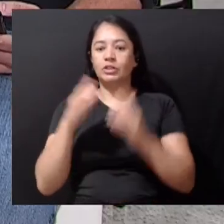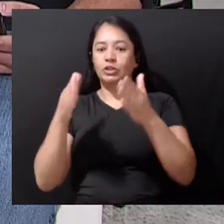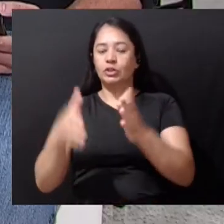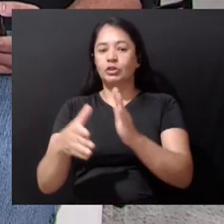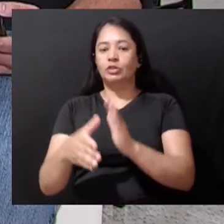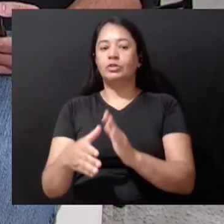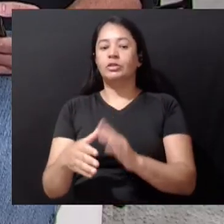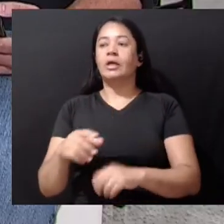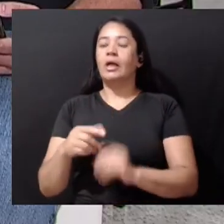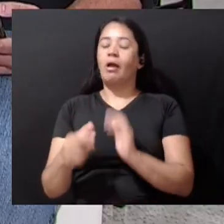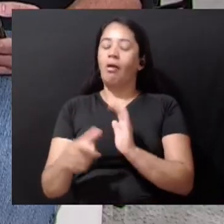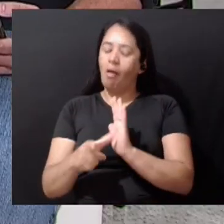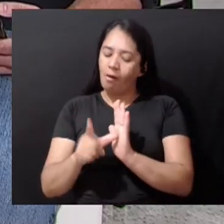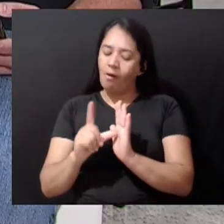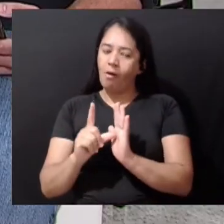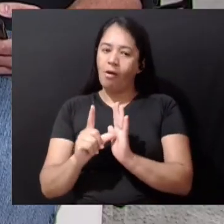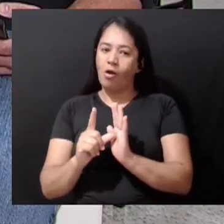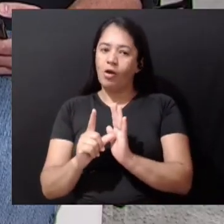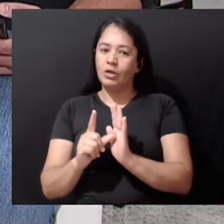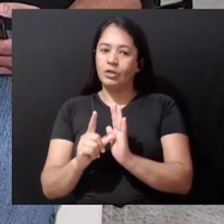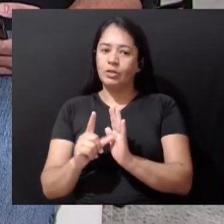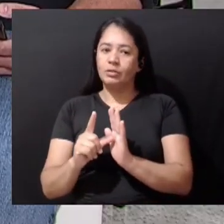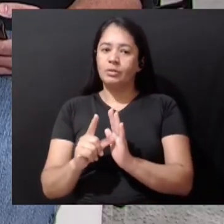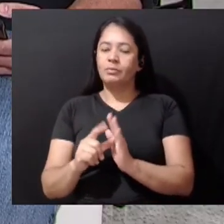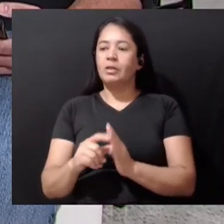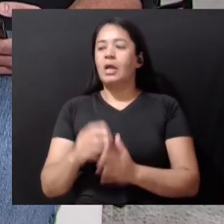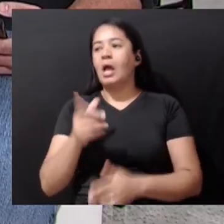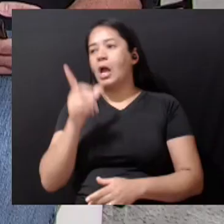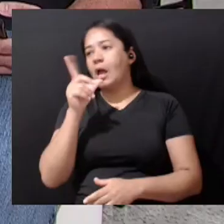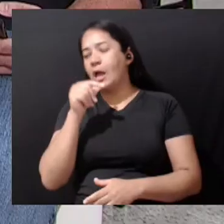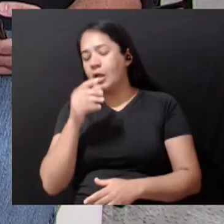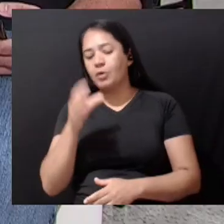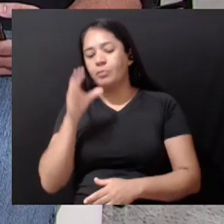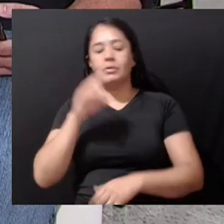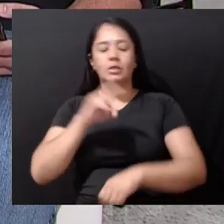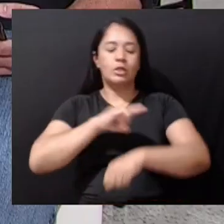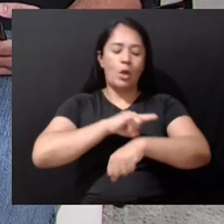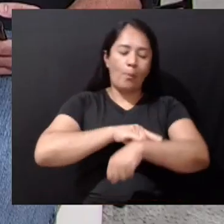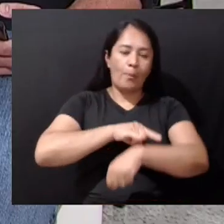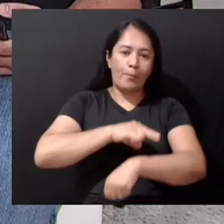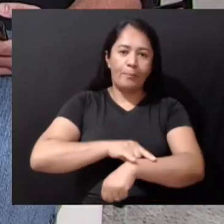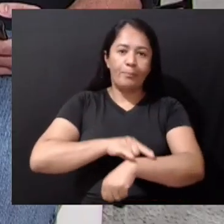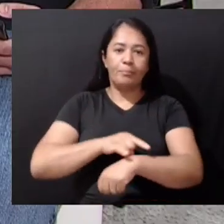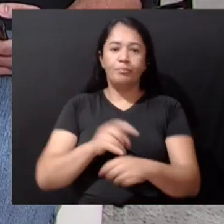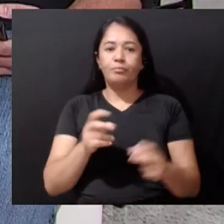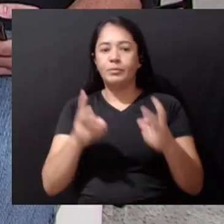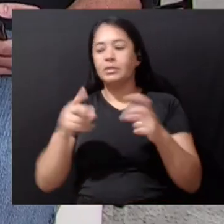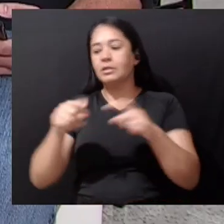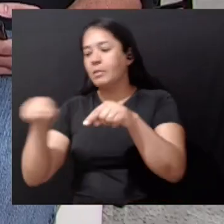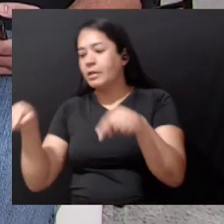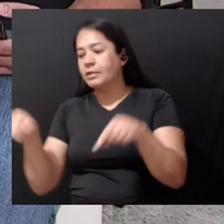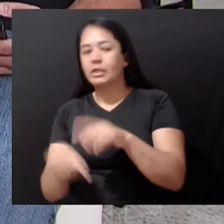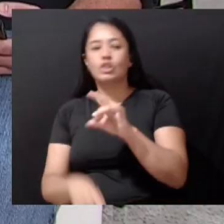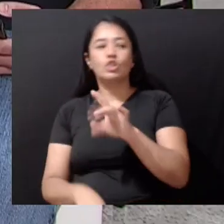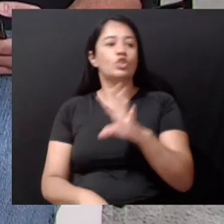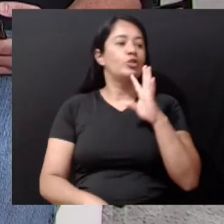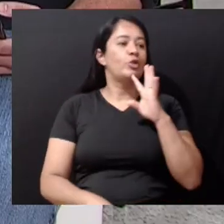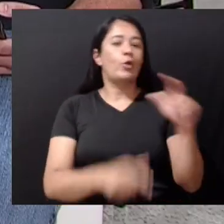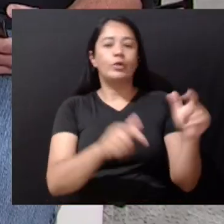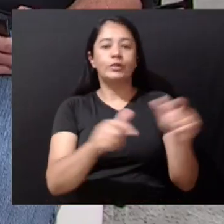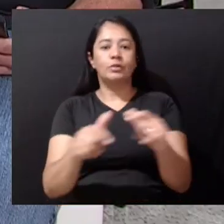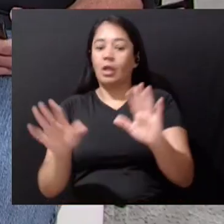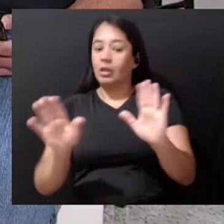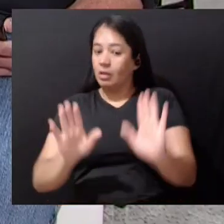a estar lá para tomar a sua água, para ir ao banheiro, ver a sua sala, porque não é só conhecer o seu local de prova, é saber onde é a